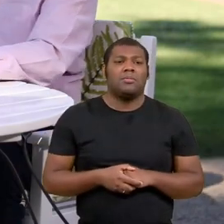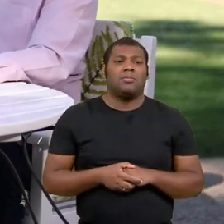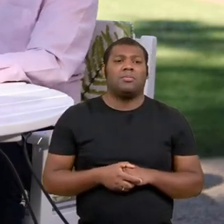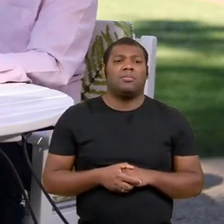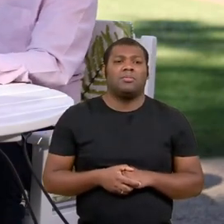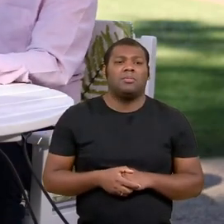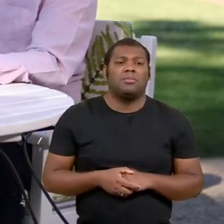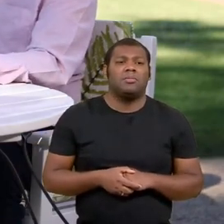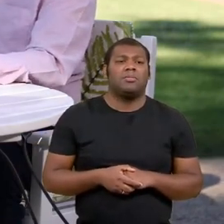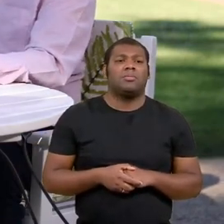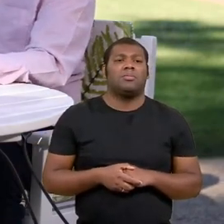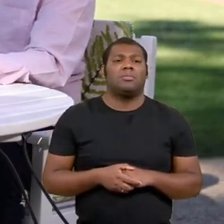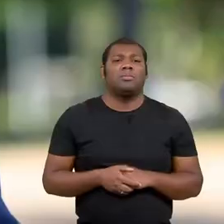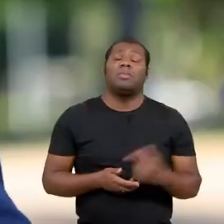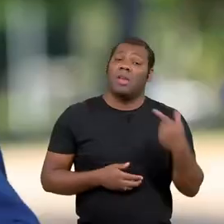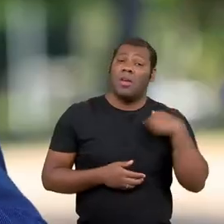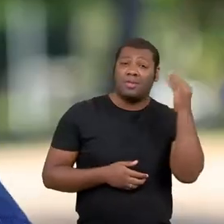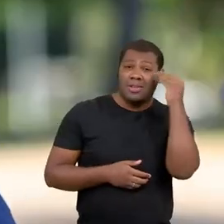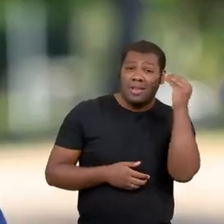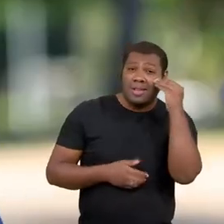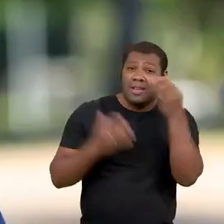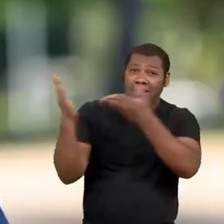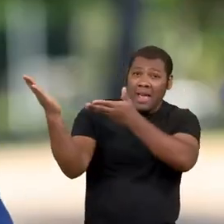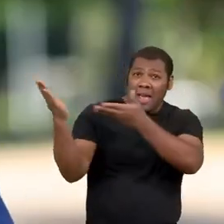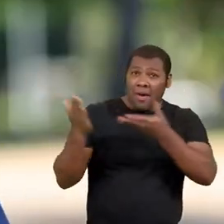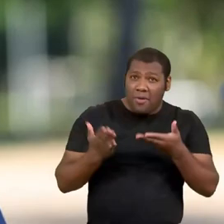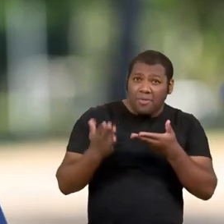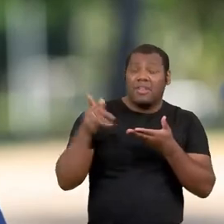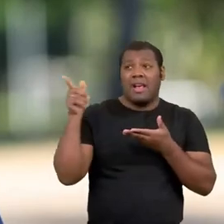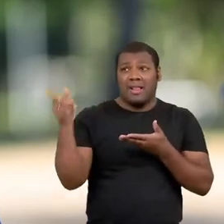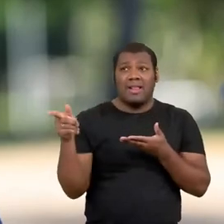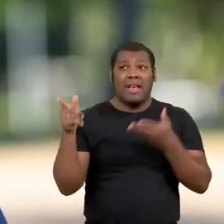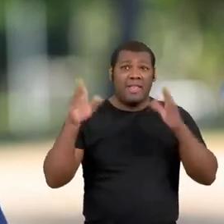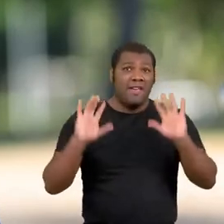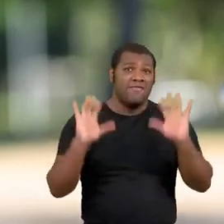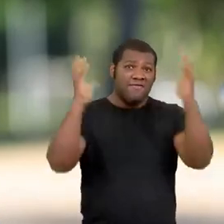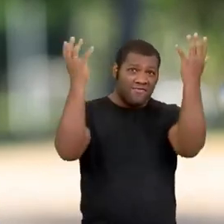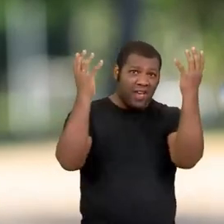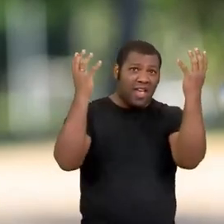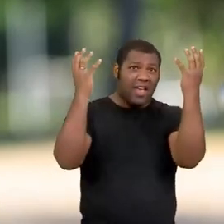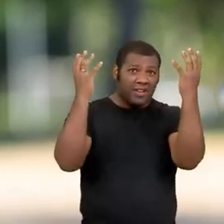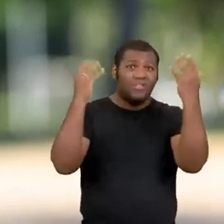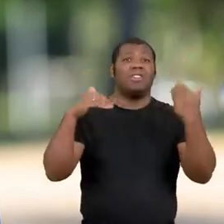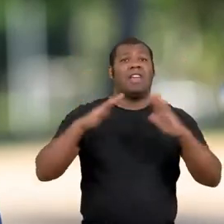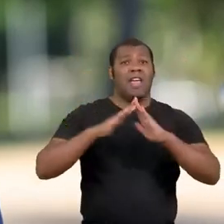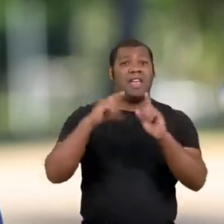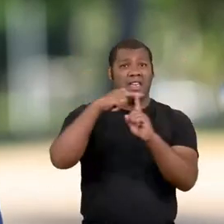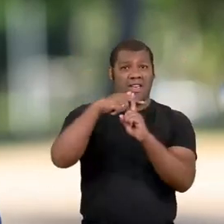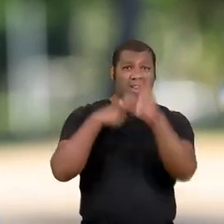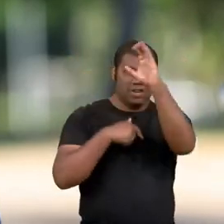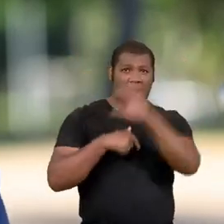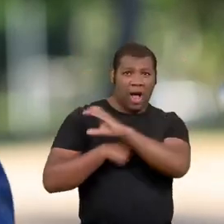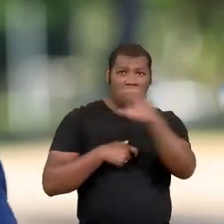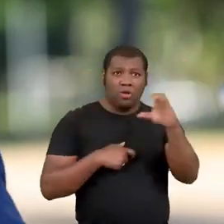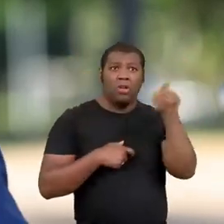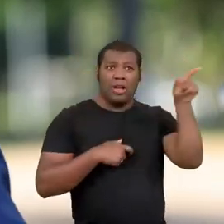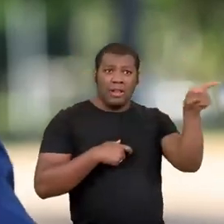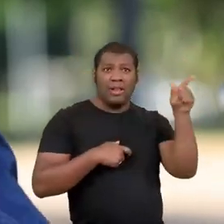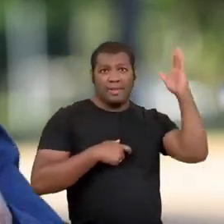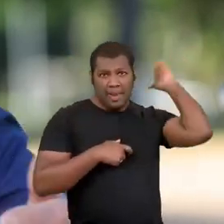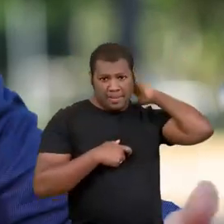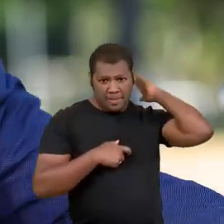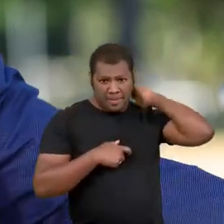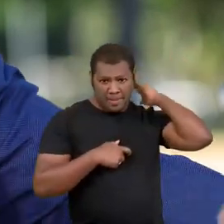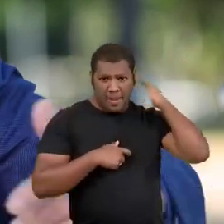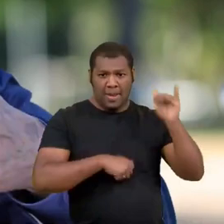convidar ele conhece a festa sabe a importância da festa sabe não sei se um papo correria o risco